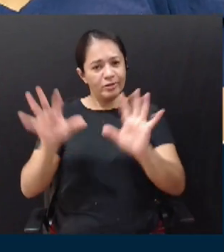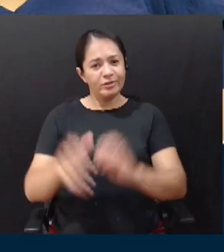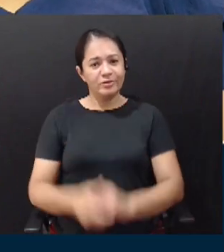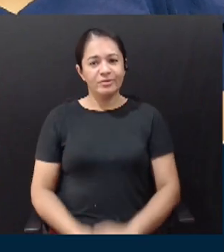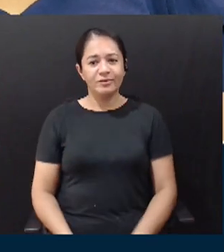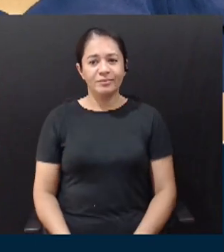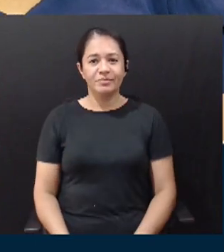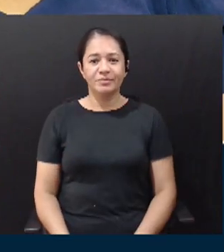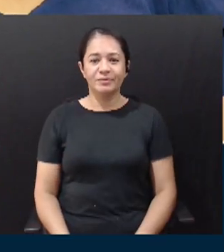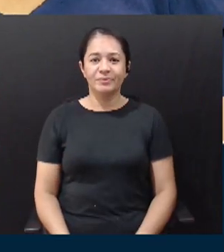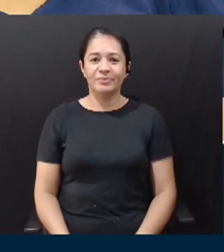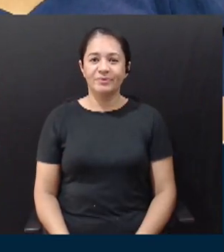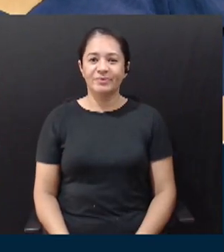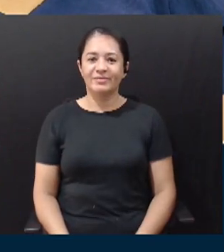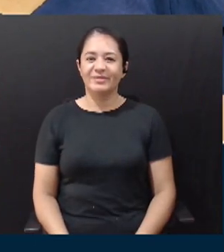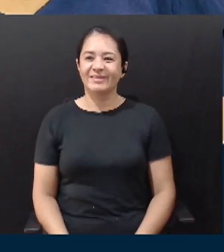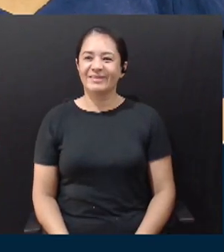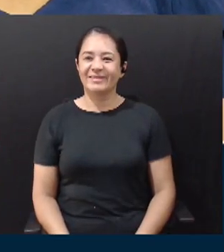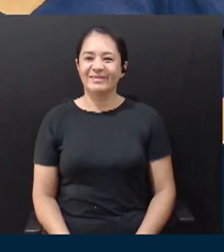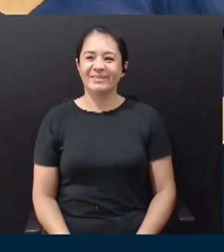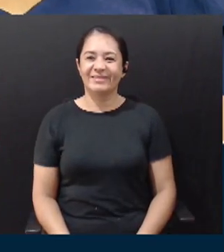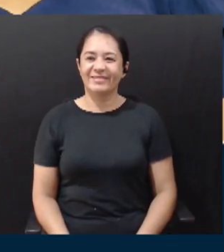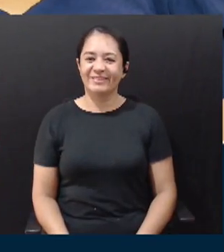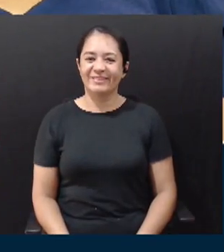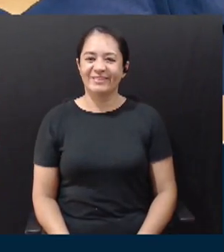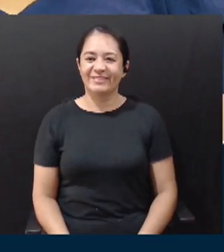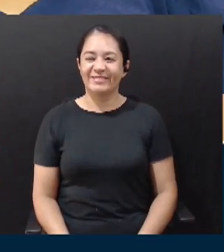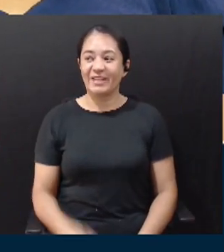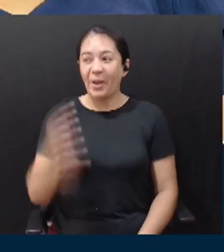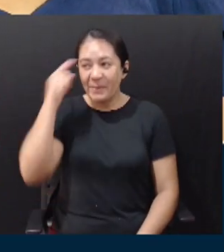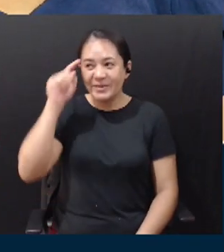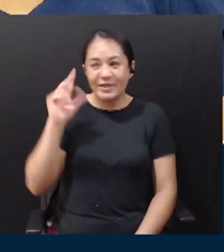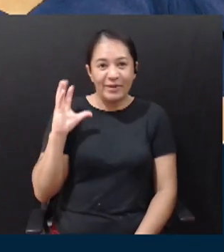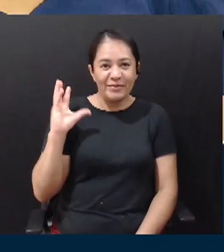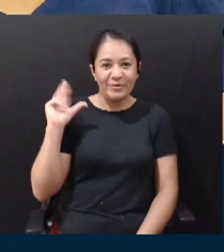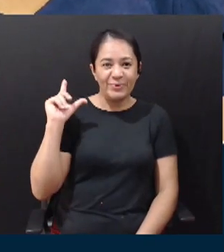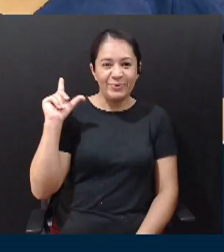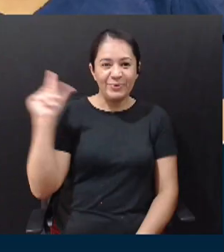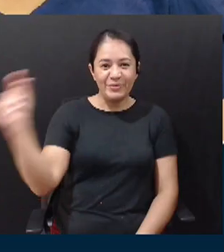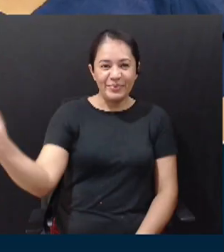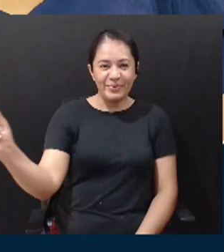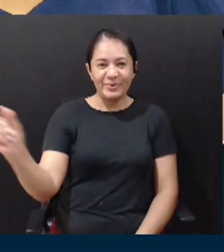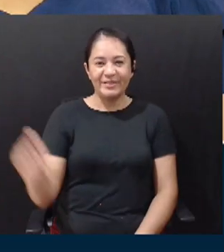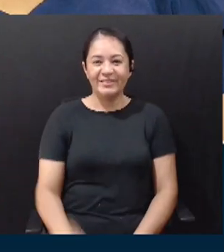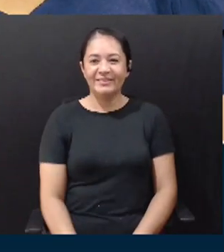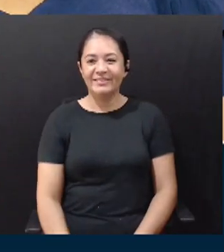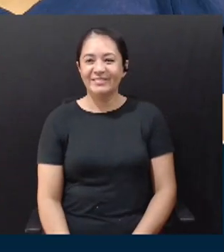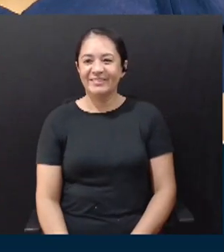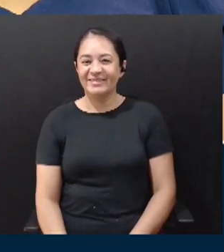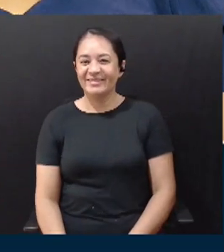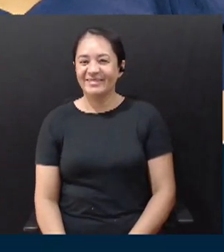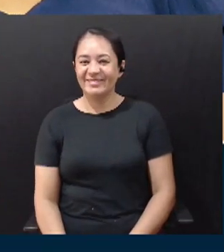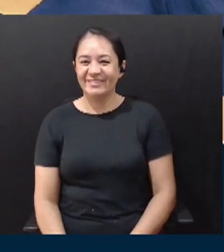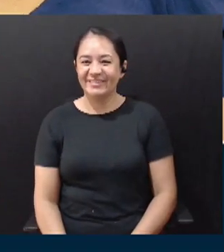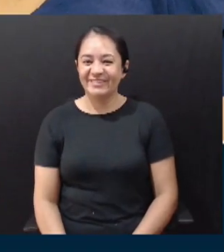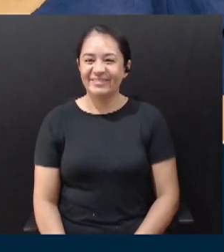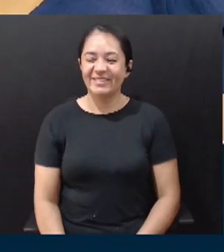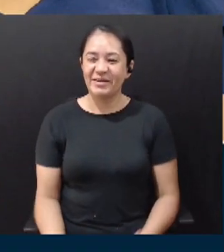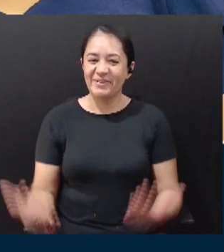tá aqui. Eu pensei que você tinha ido embora. Pensei Não, que a Dani não. já tinha ido sextar, Dani. Vamos lá. Não, ainda